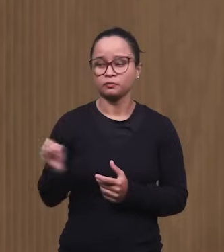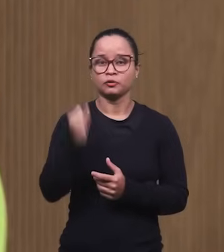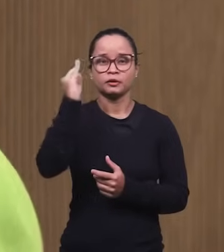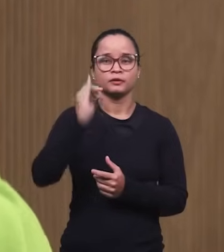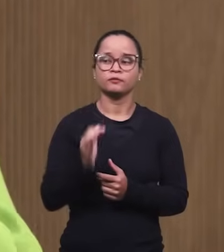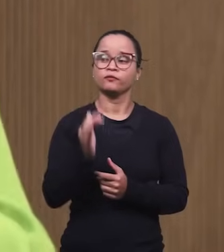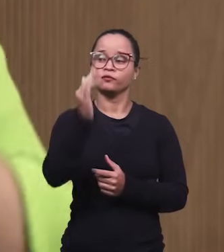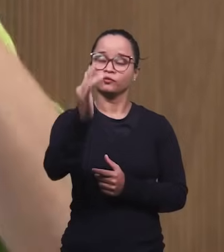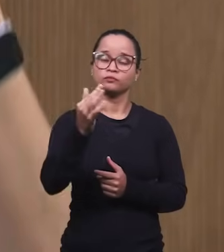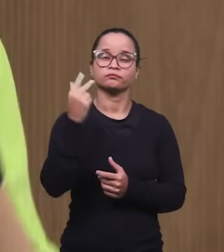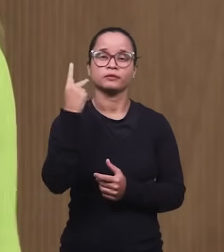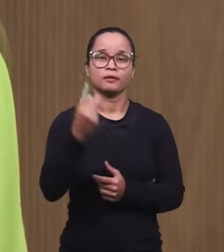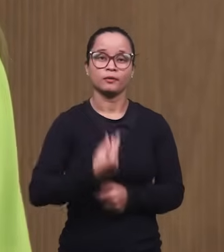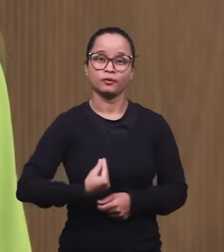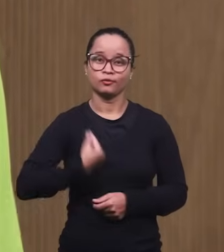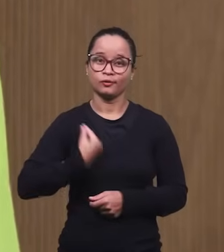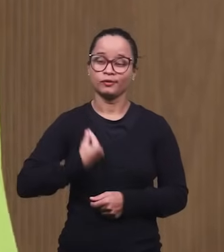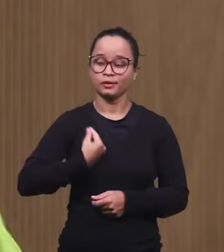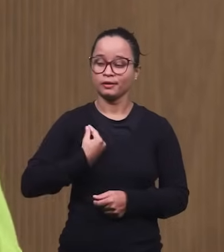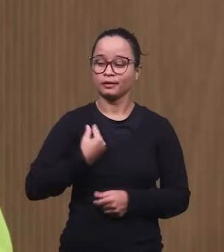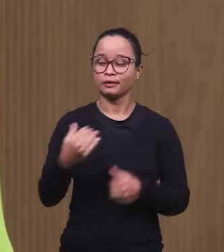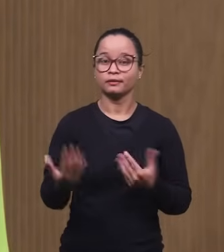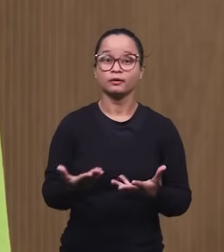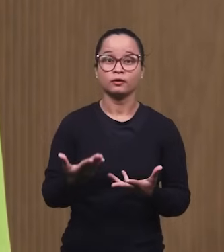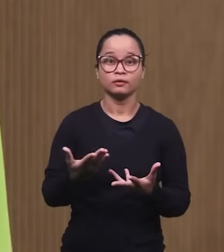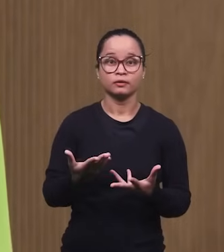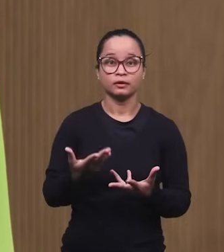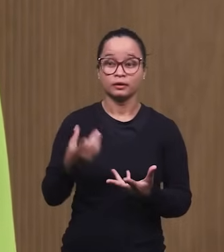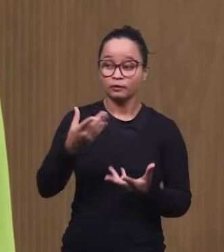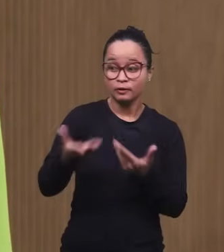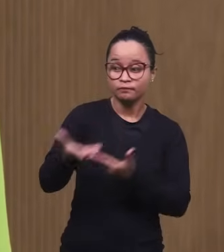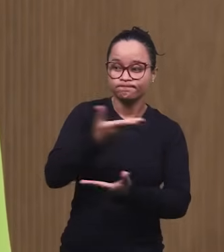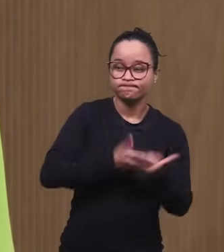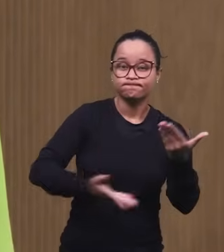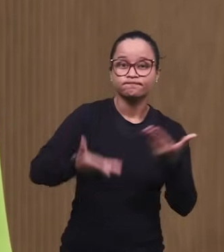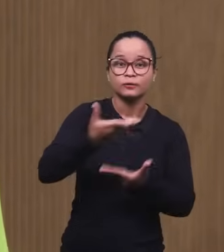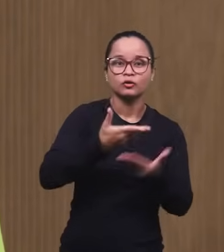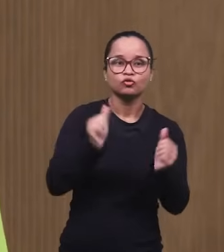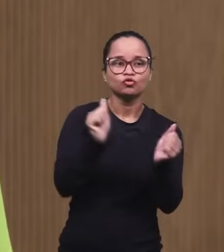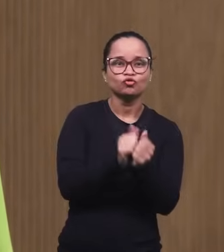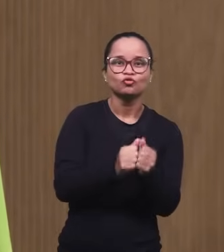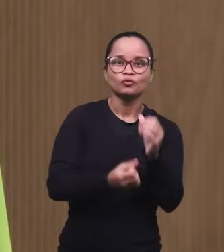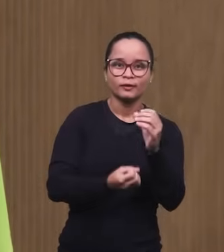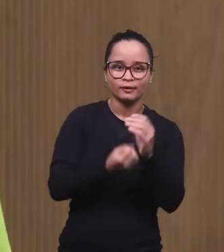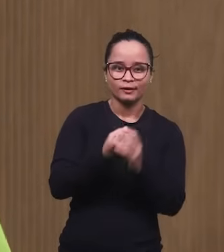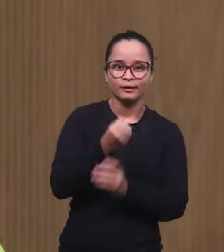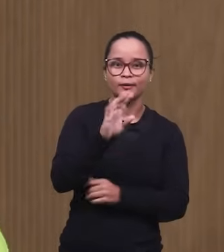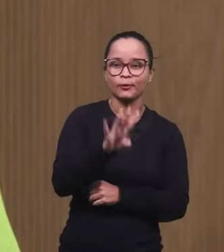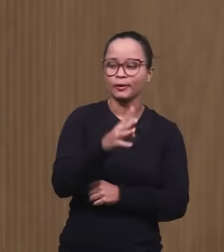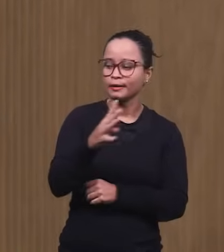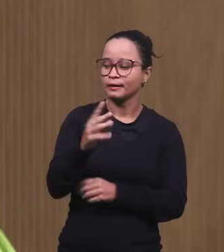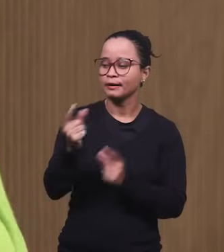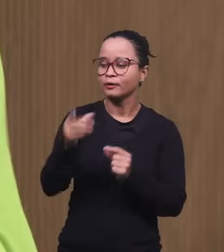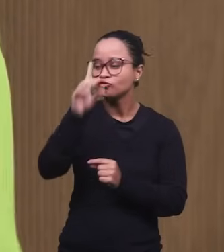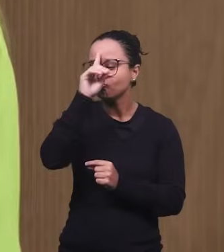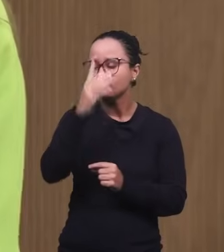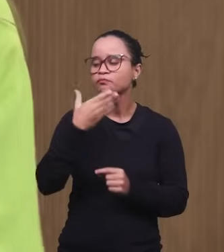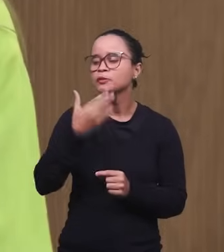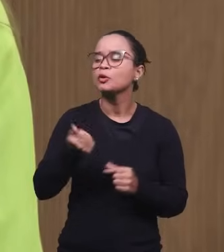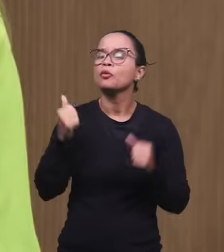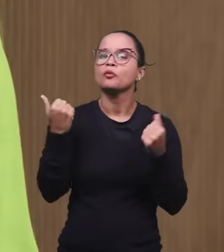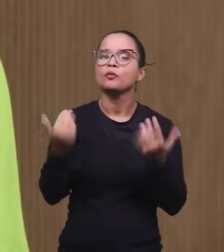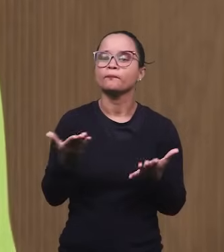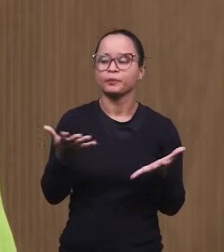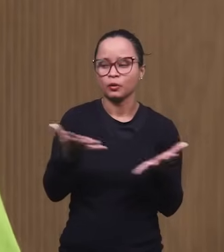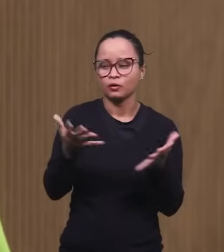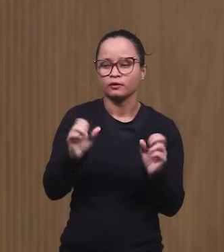importante para o seu futuro, para a sua vida acadêmica. Então, traz ele para o processo e constrói junto com ele. Veja com ele qual dia fica